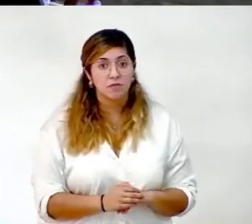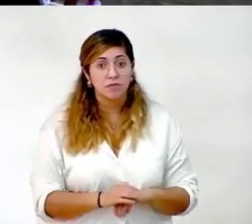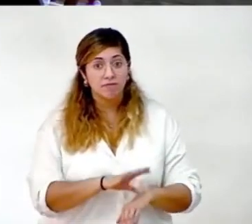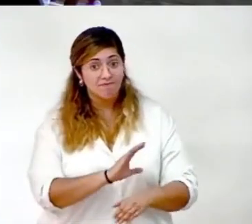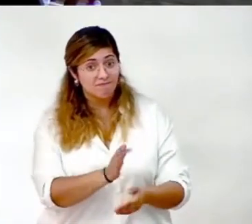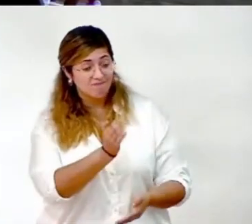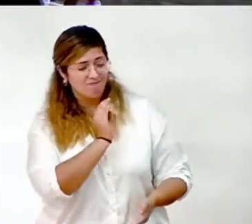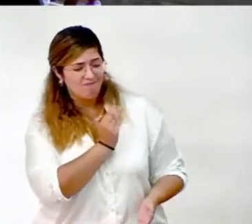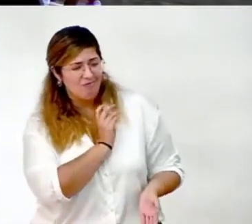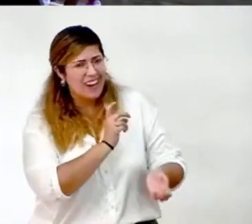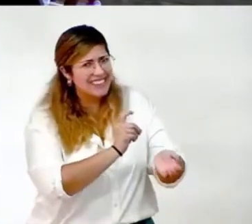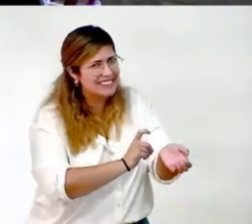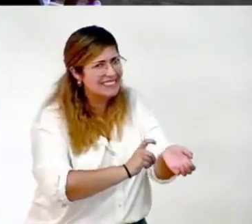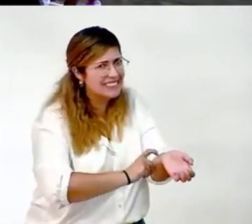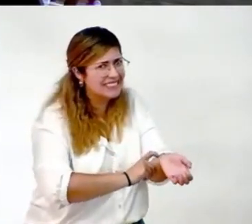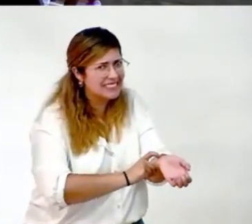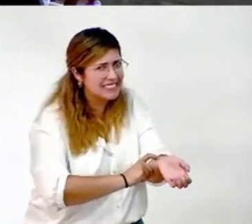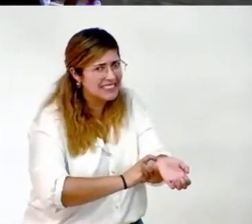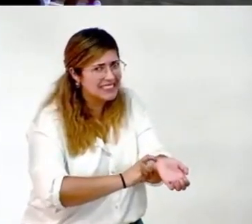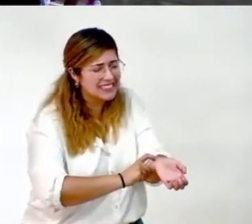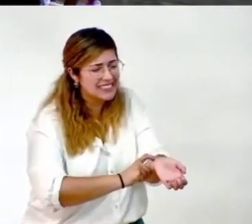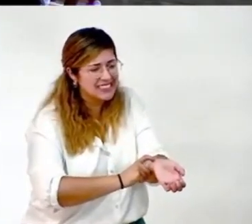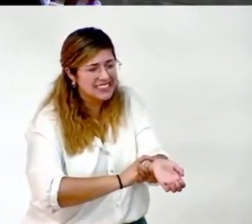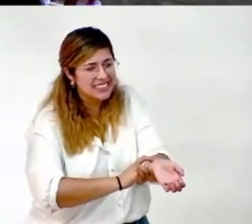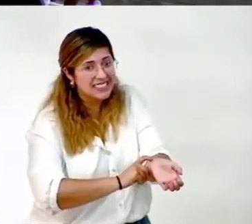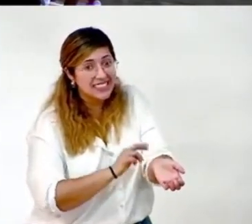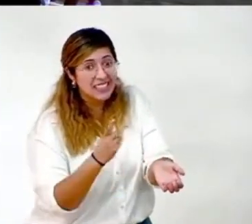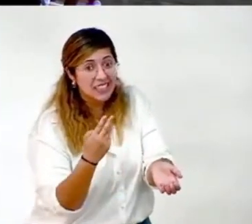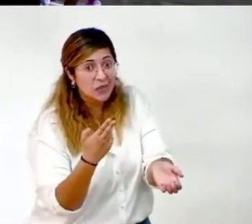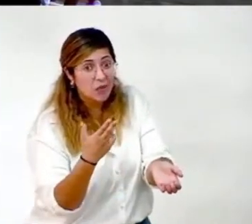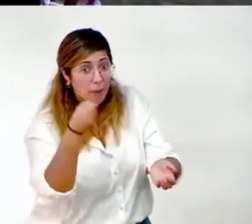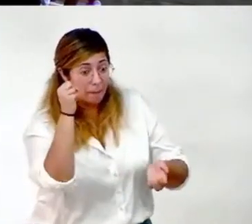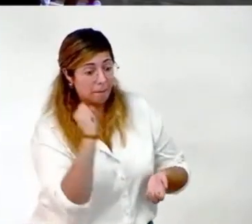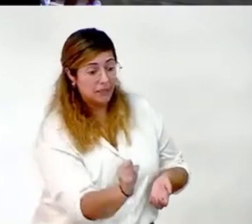no coração, e Jesus diz que estes são assassinos.